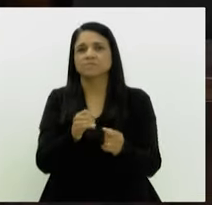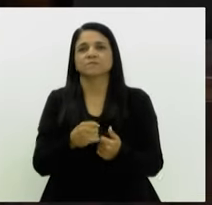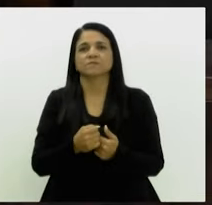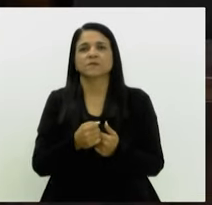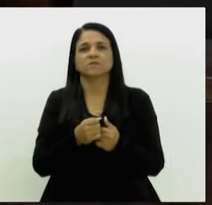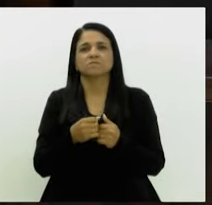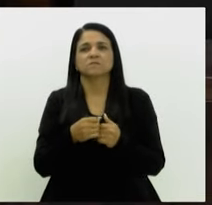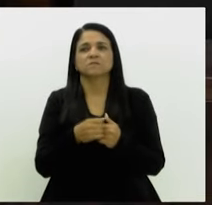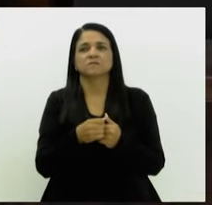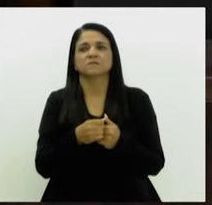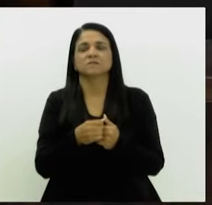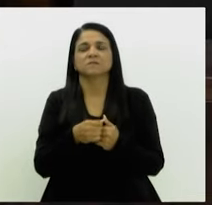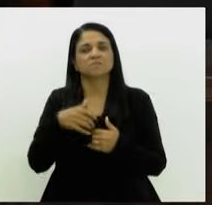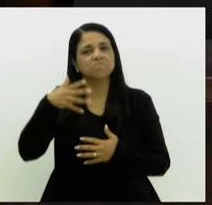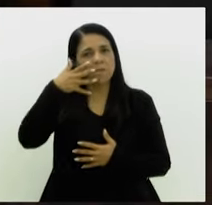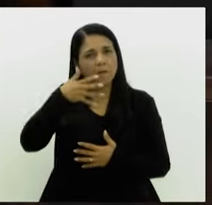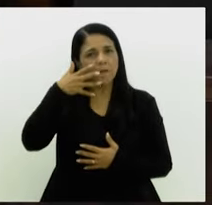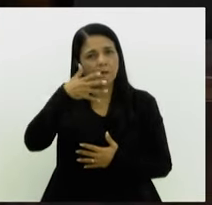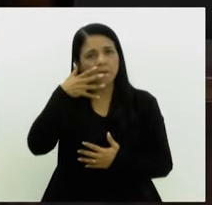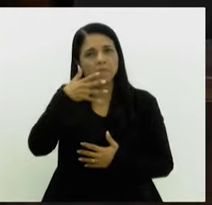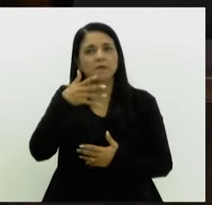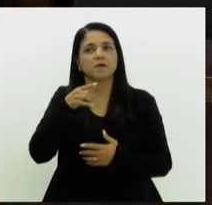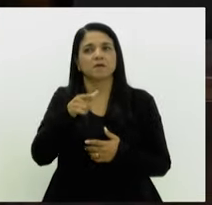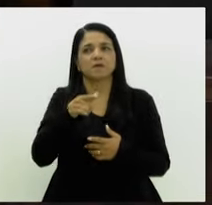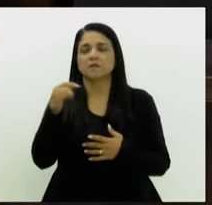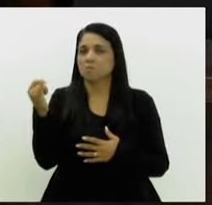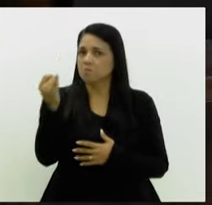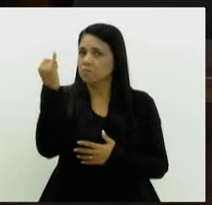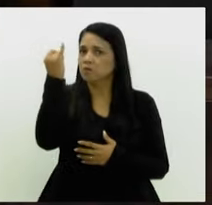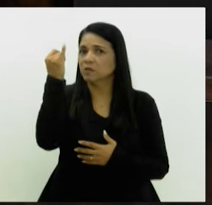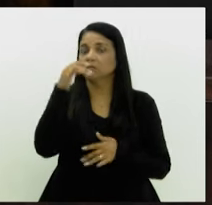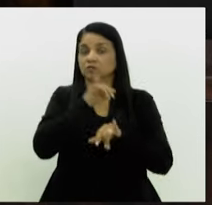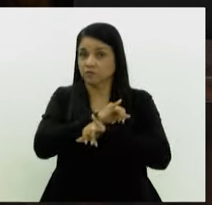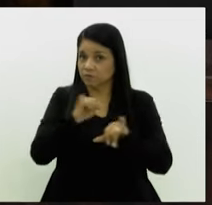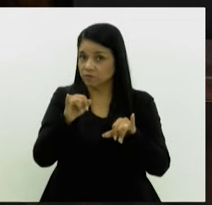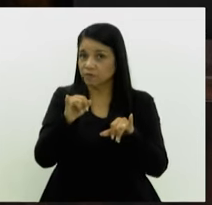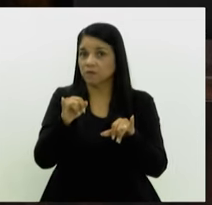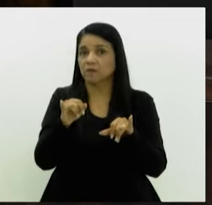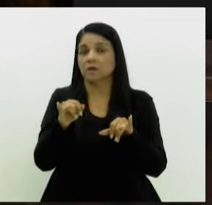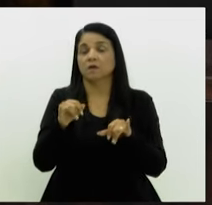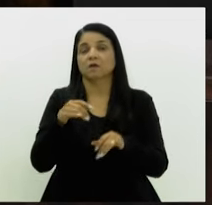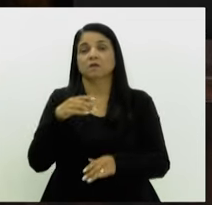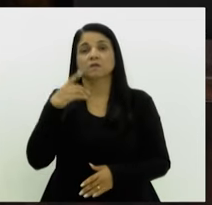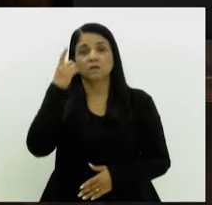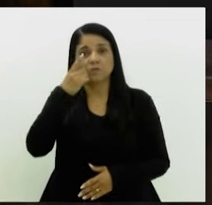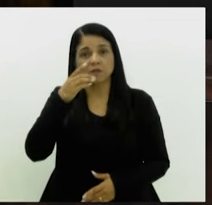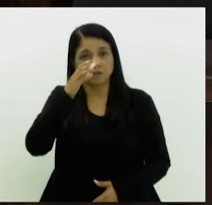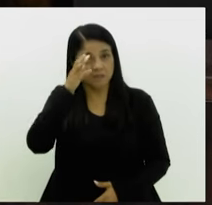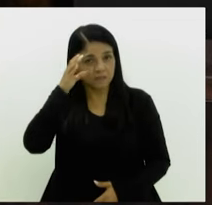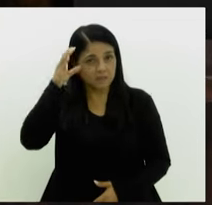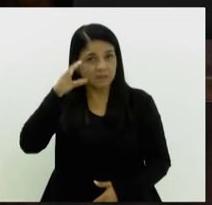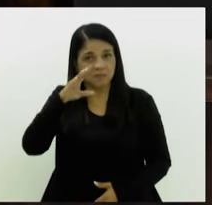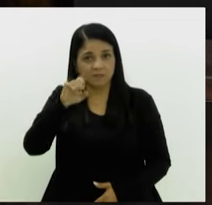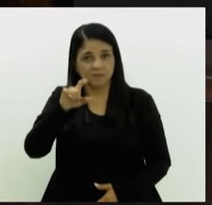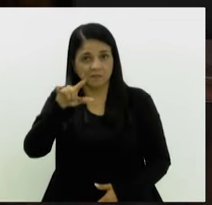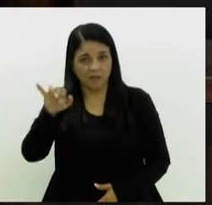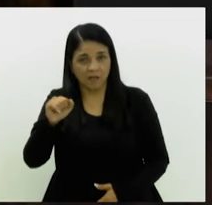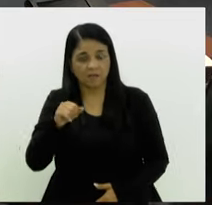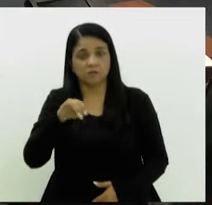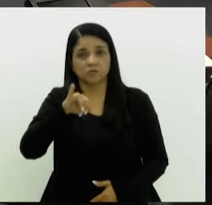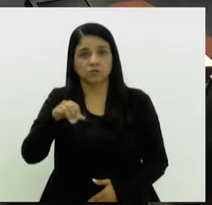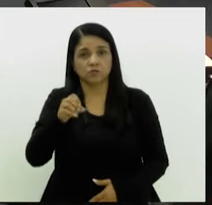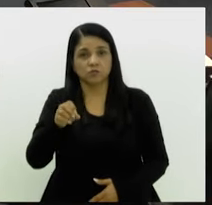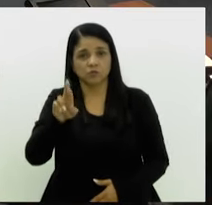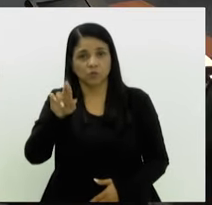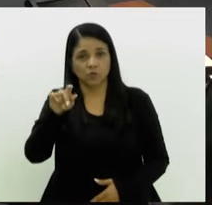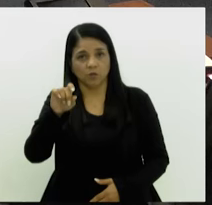às colocações da Vossa Excelência. Super importante dizer também, deputada Célia Jordão, que vai discutir a matéria.